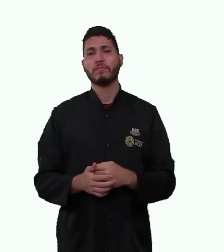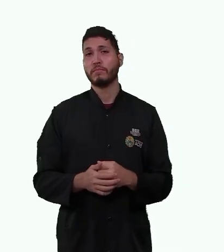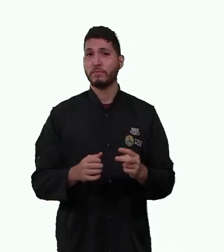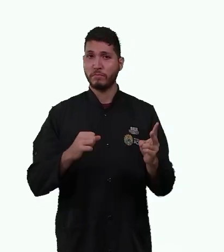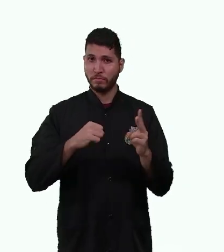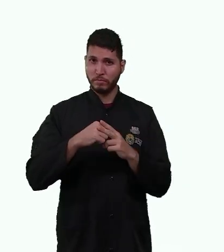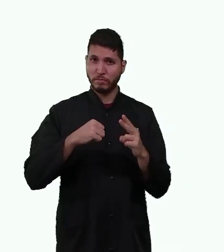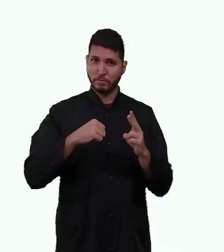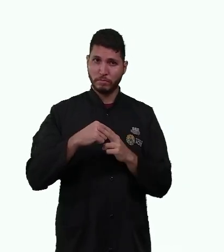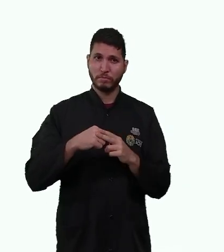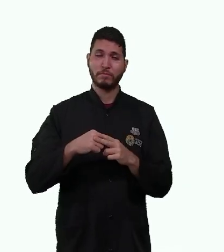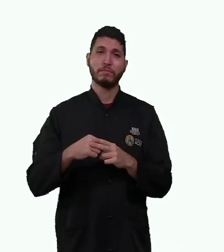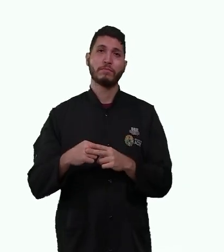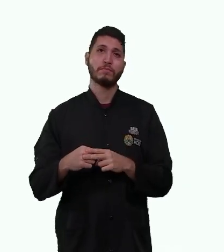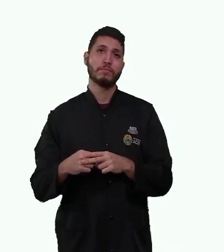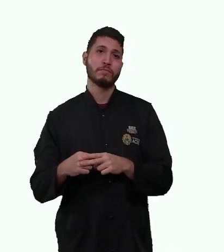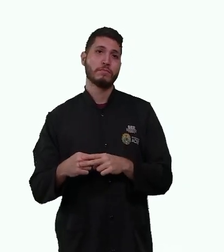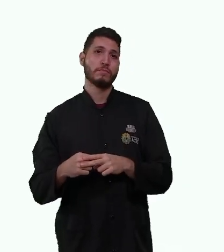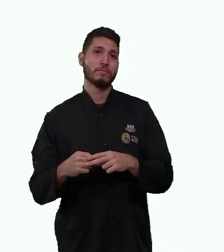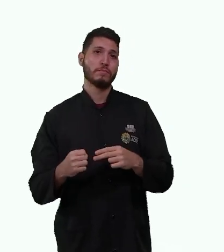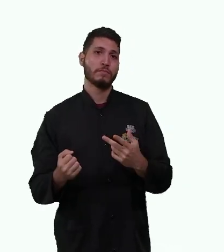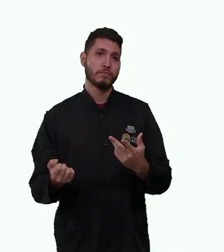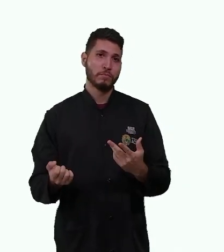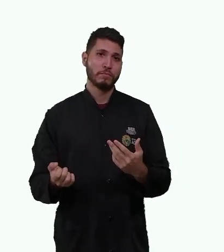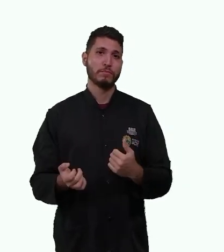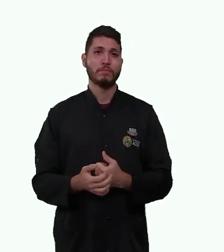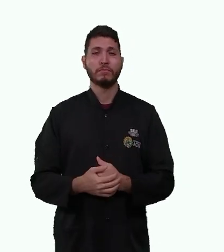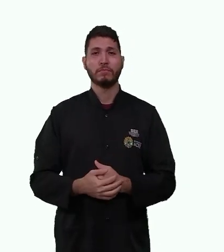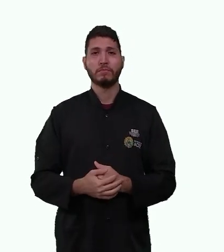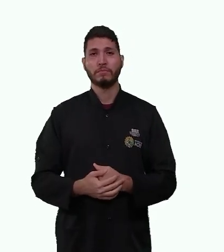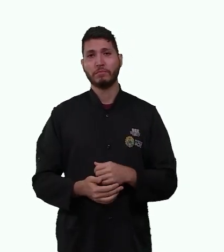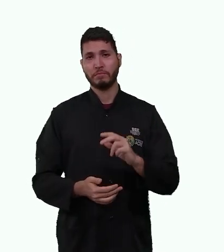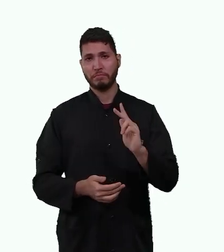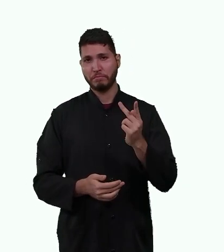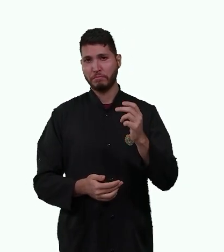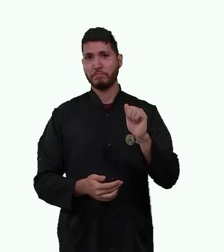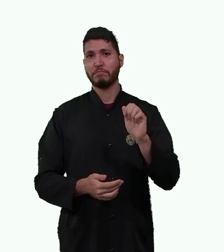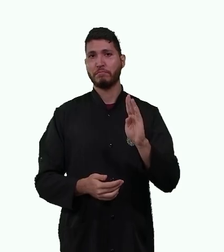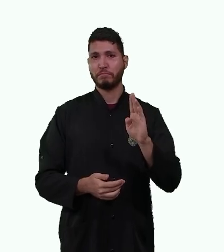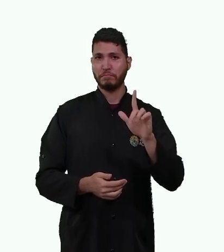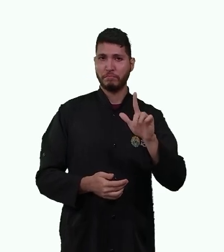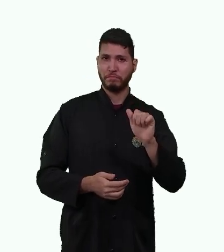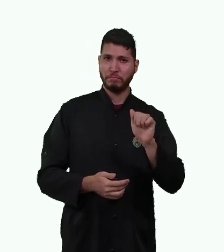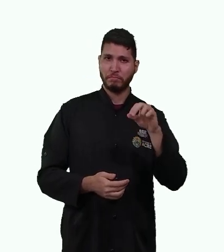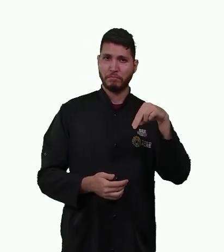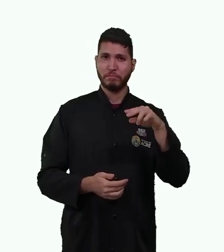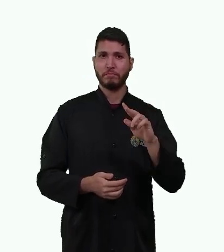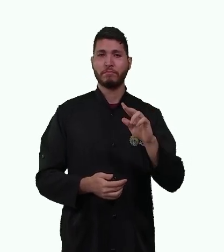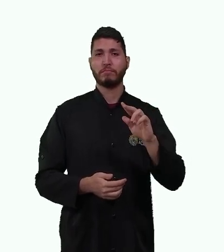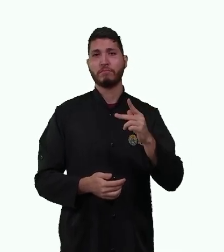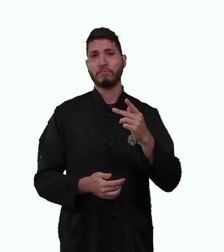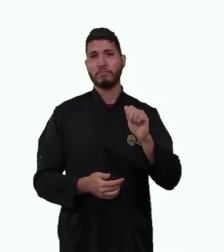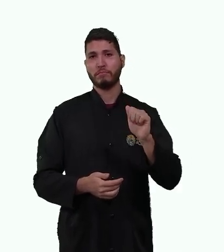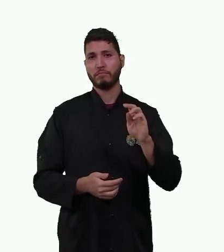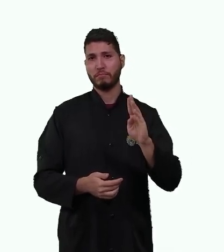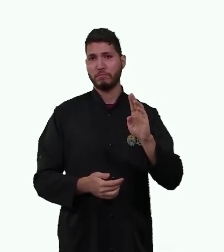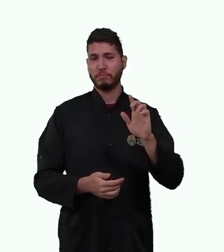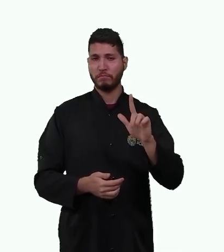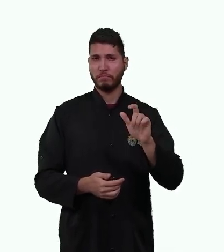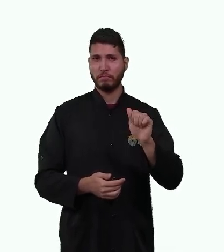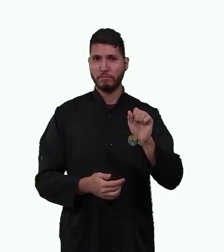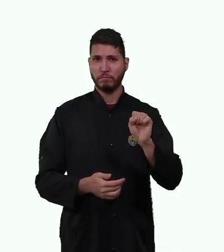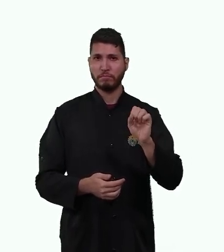verbo hablar, hablan, hablas, hablo, habla e hablamos.